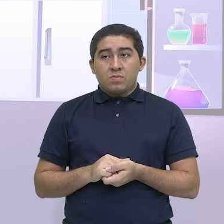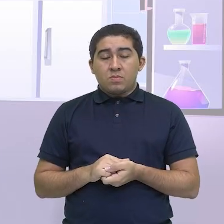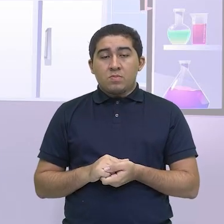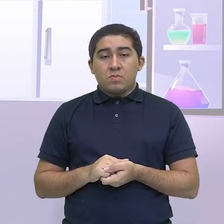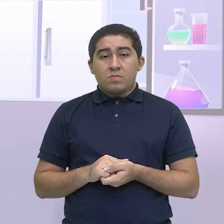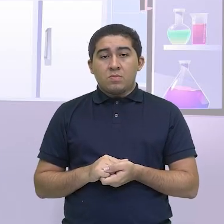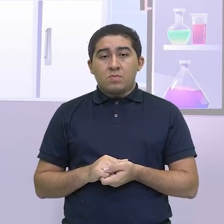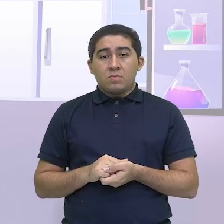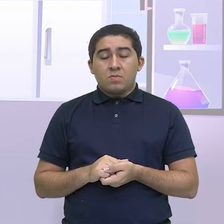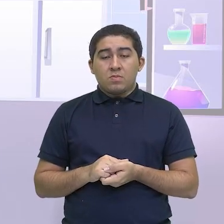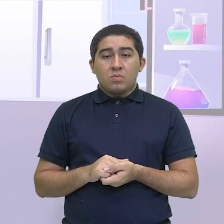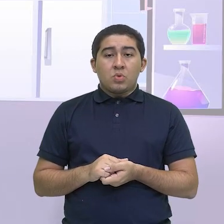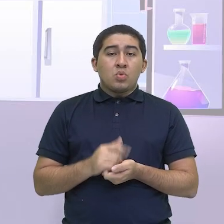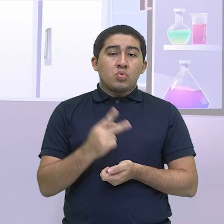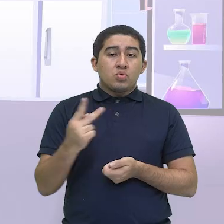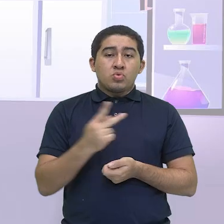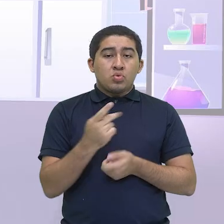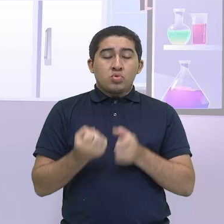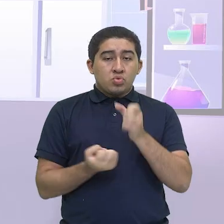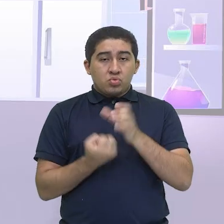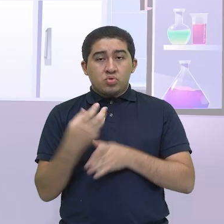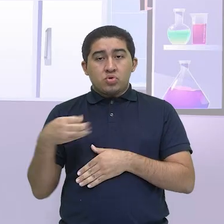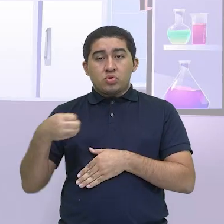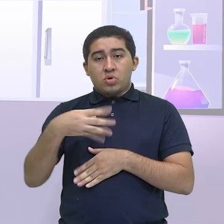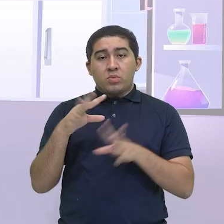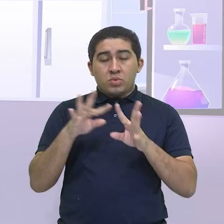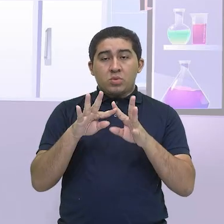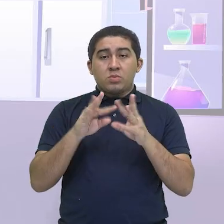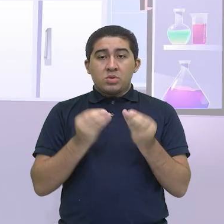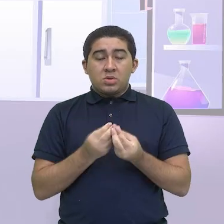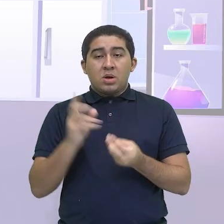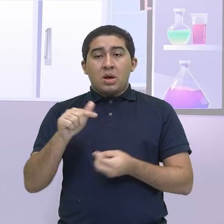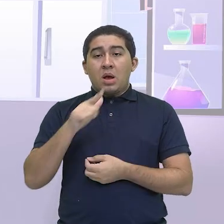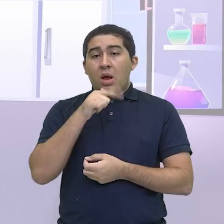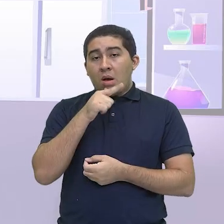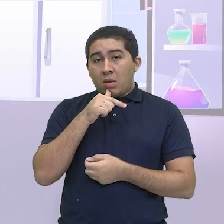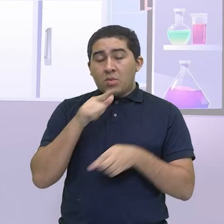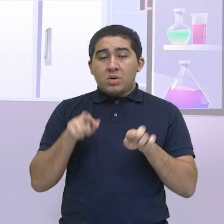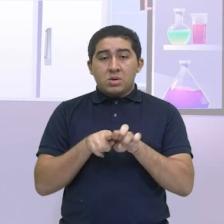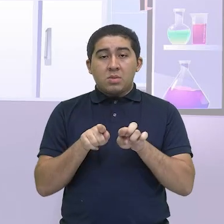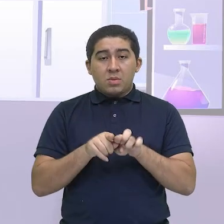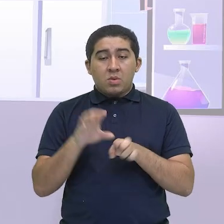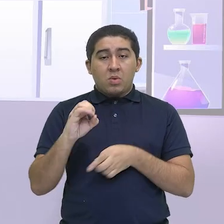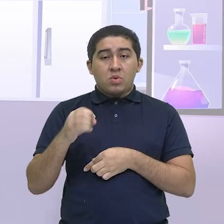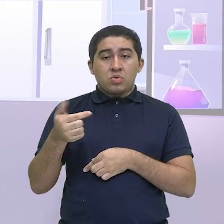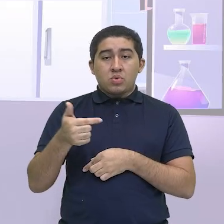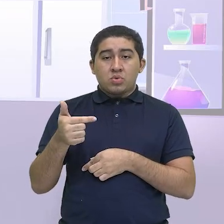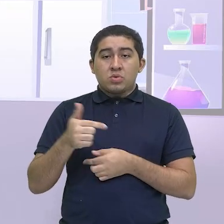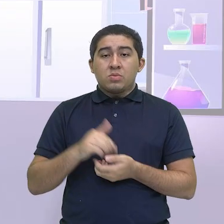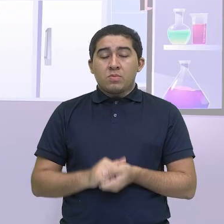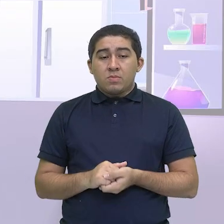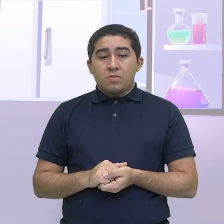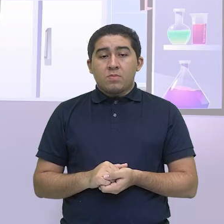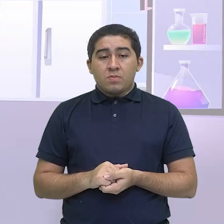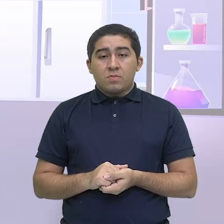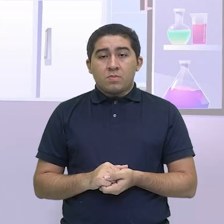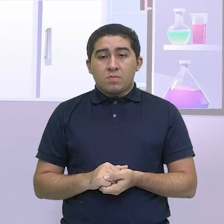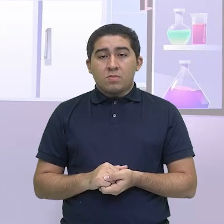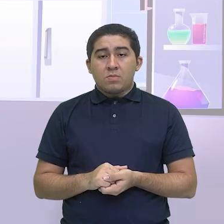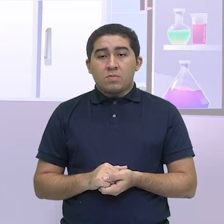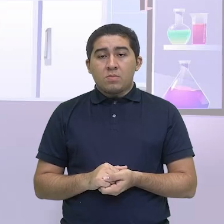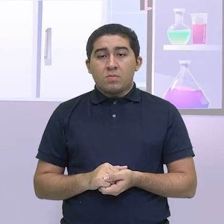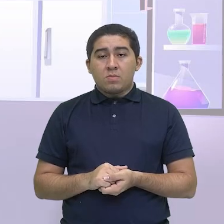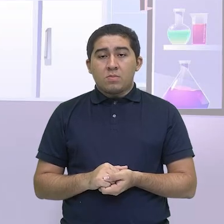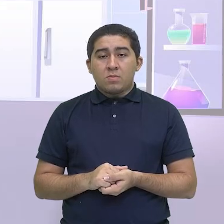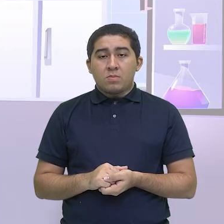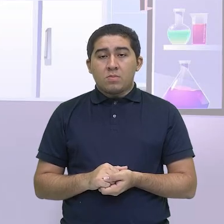né, vão formar aqui novas substâncias, que é a água e o oxigênio. Existem,